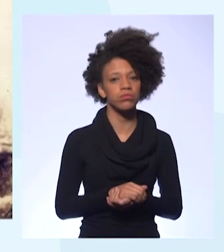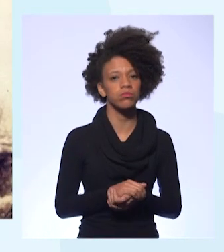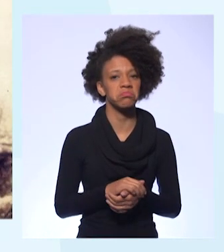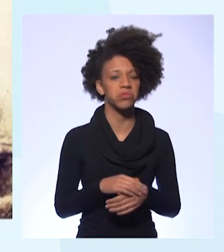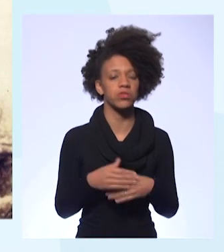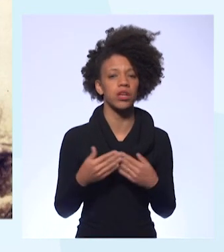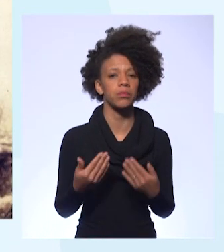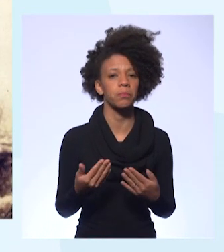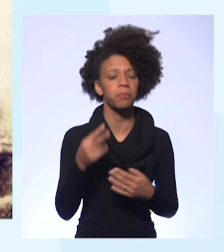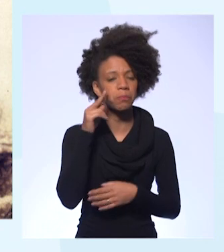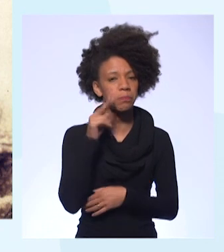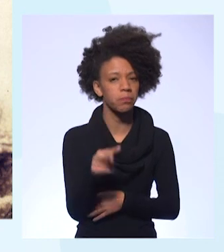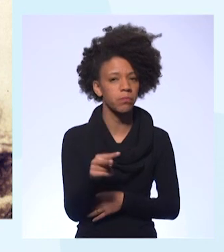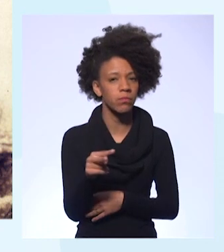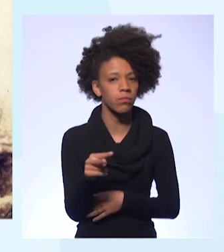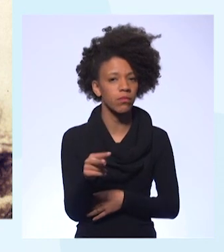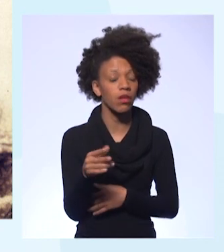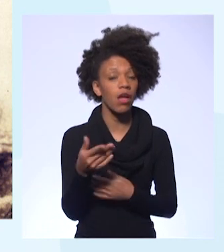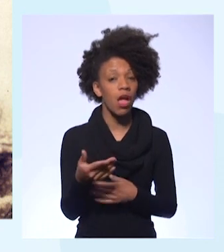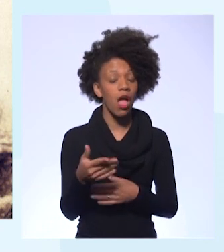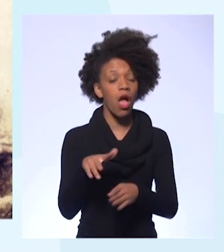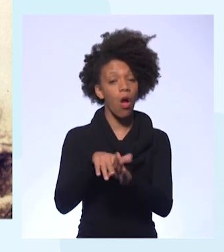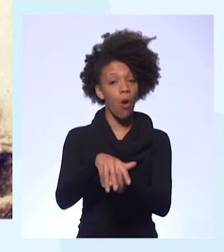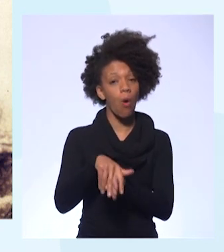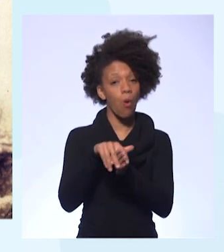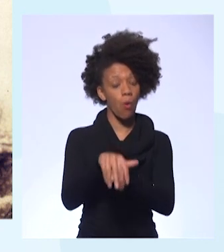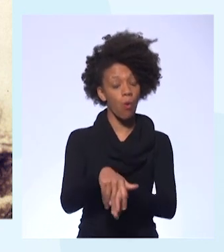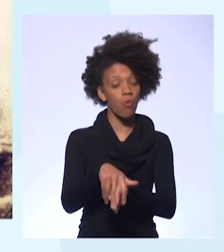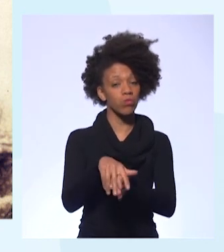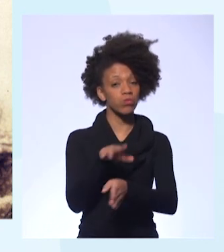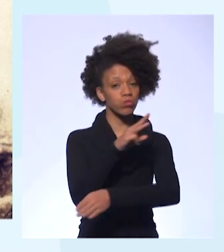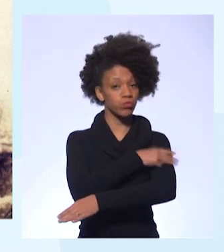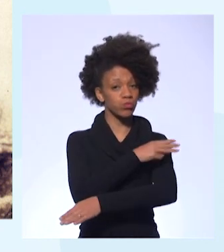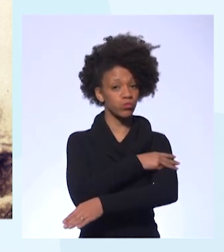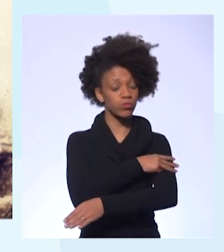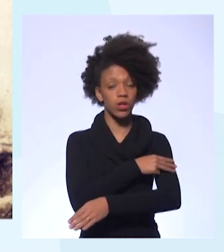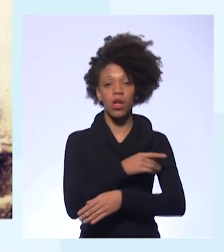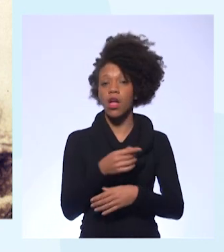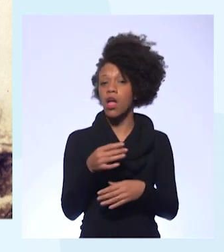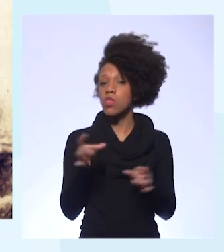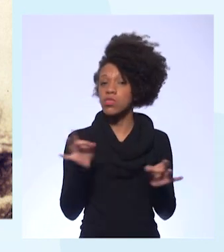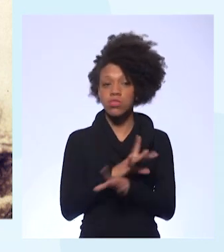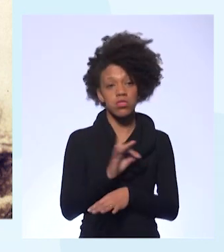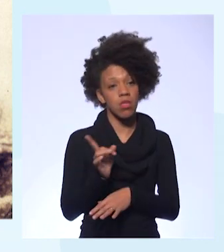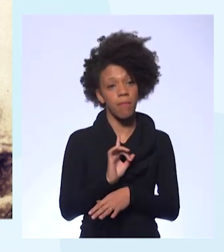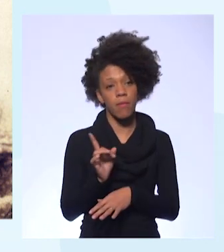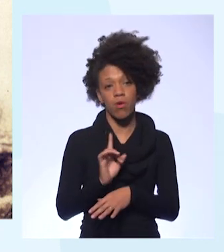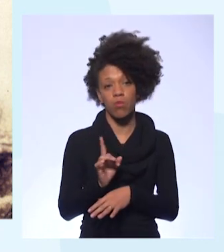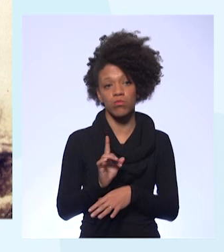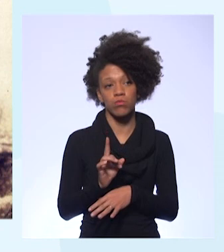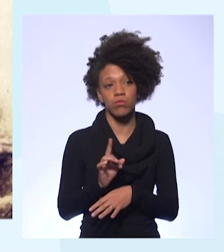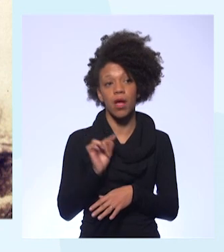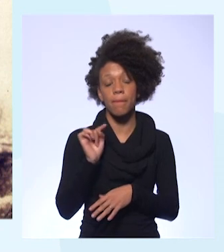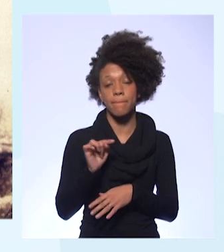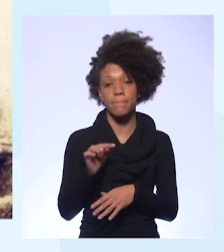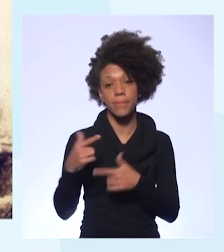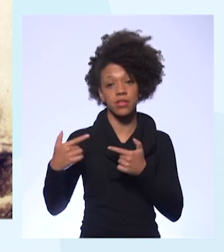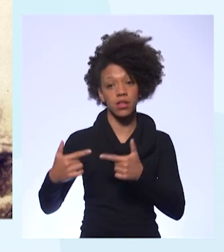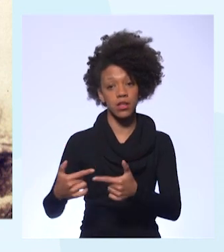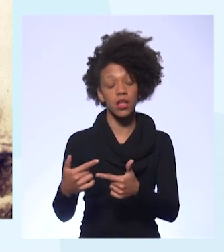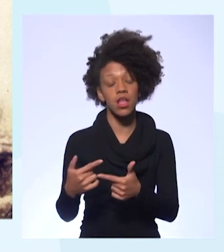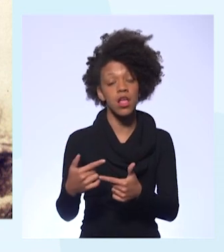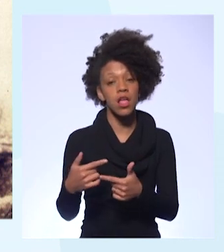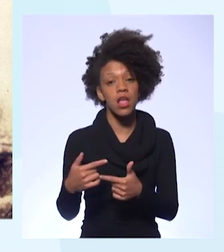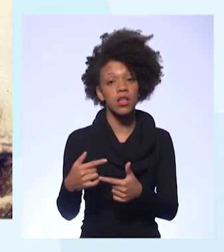a situação dos Soldados paraguaios Paraguai não estava preparado para esta guerra e além de não